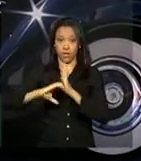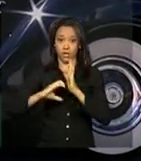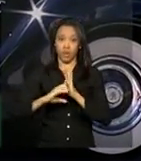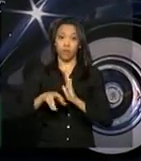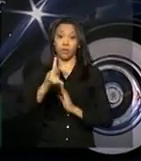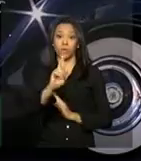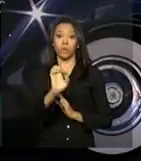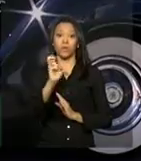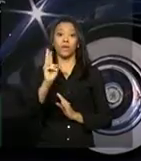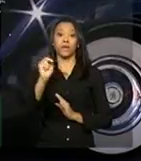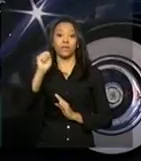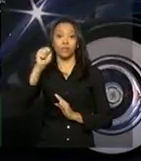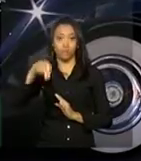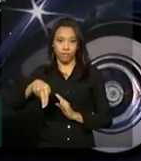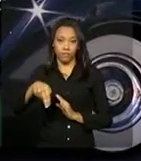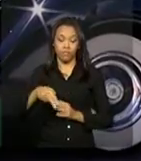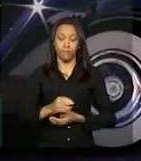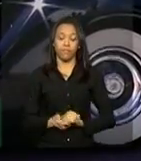Renan Calheiros.